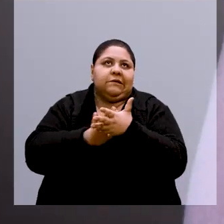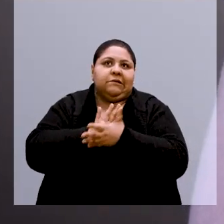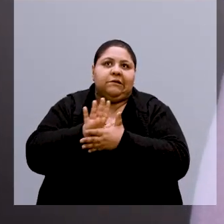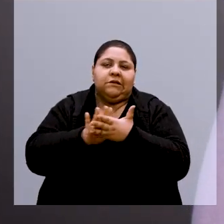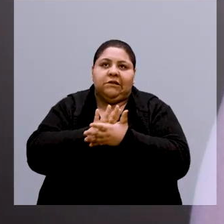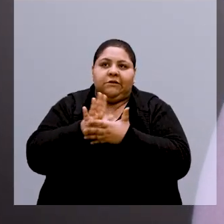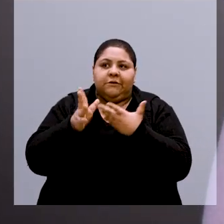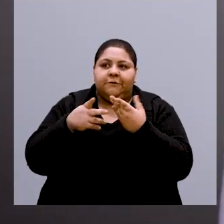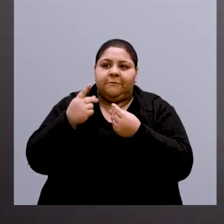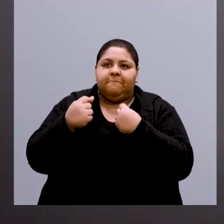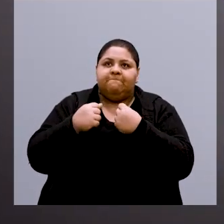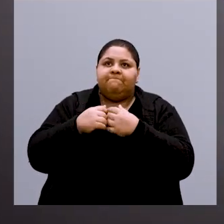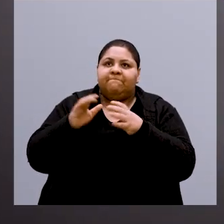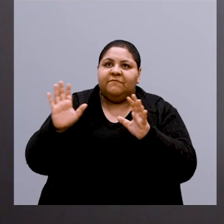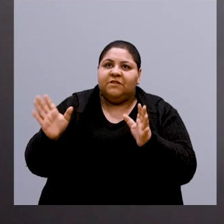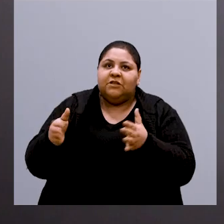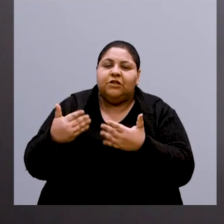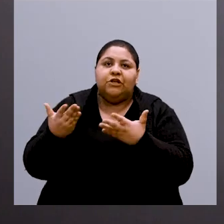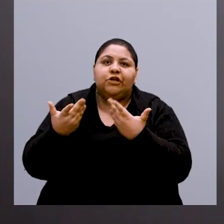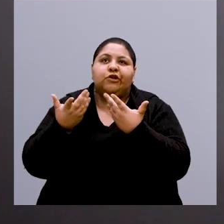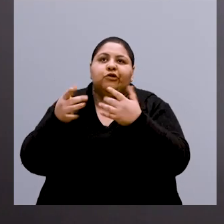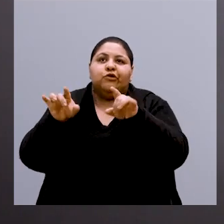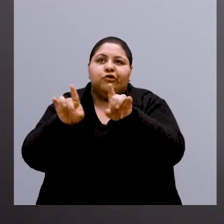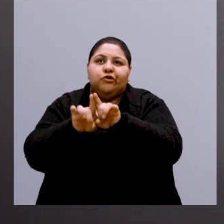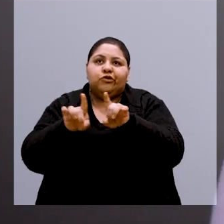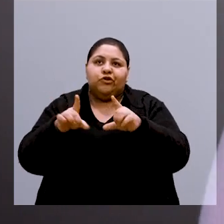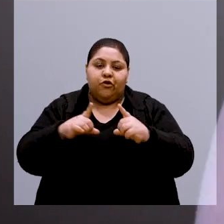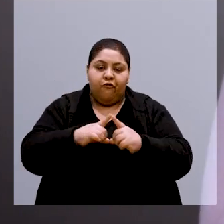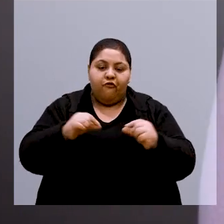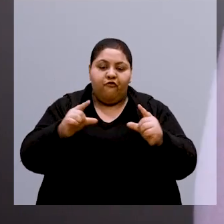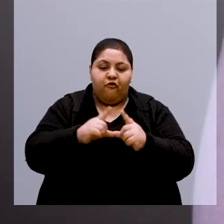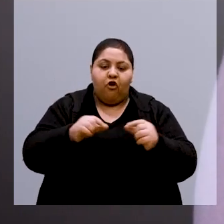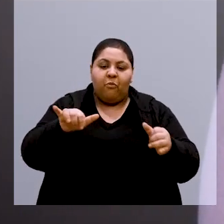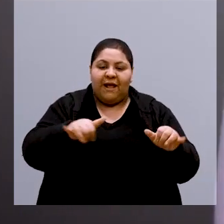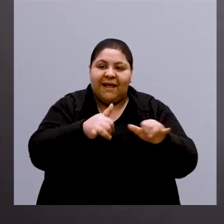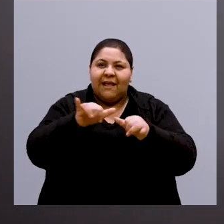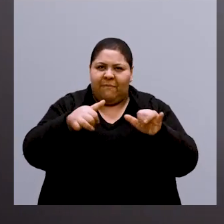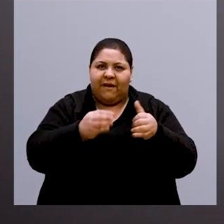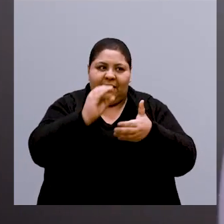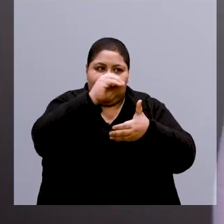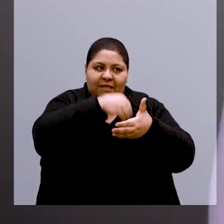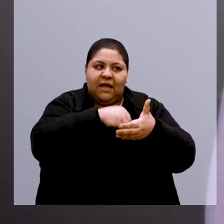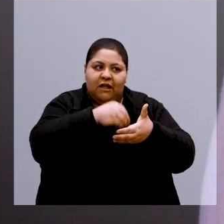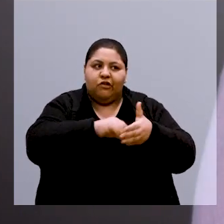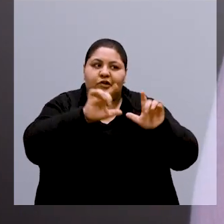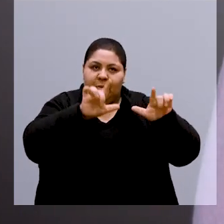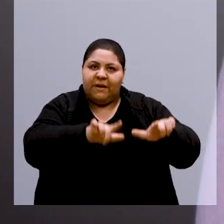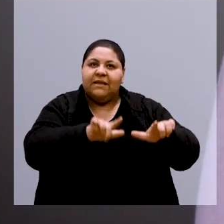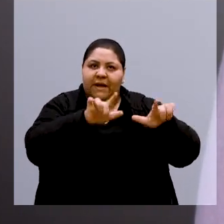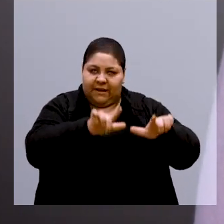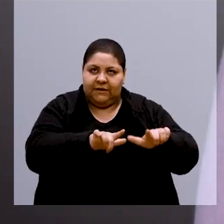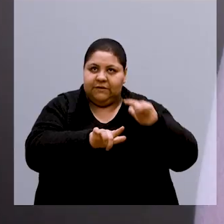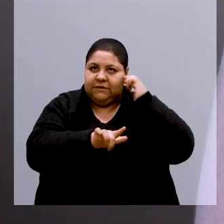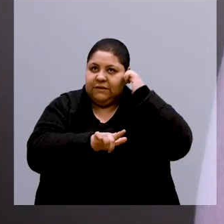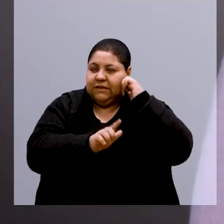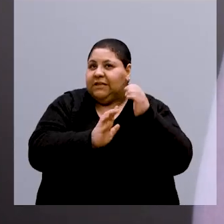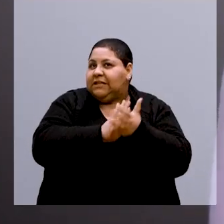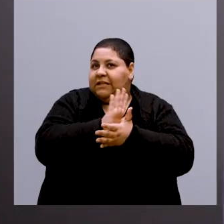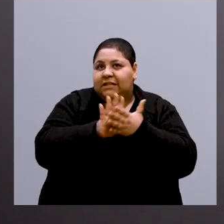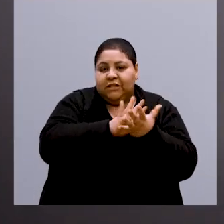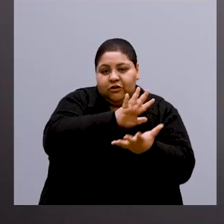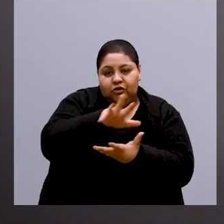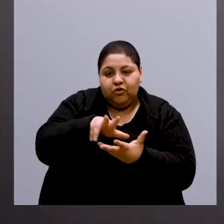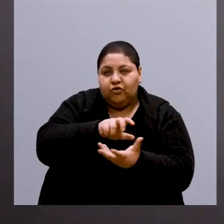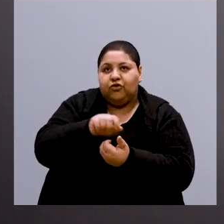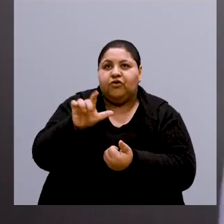nada de incentivo ao uso de fórmula infantil, né? Essas coisas dentro das maternidades. Então,